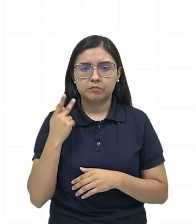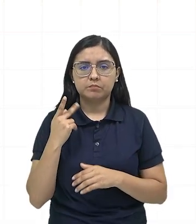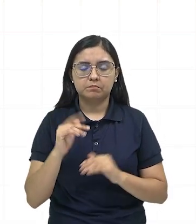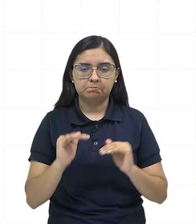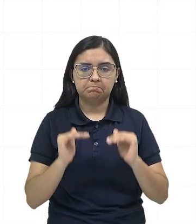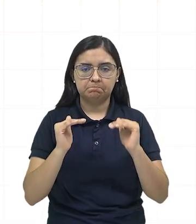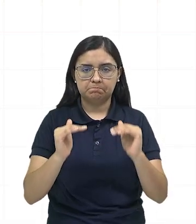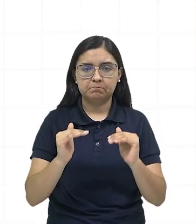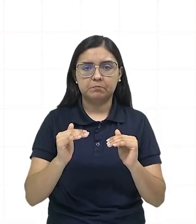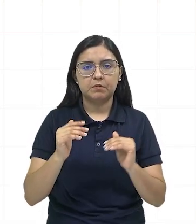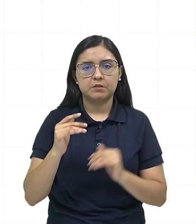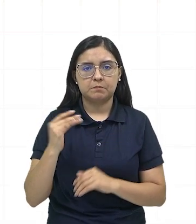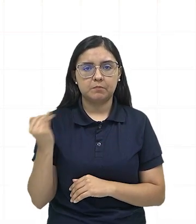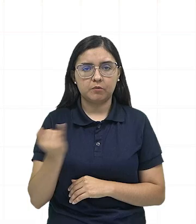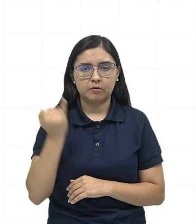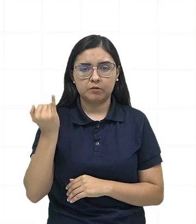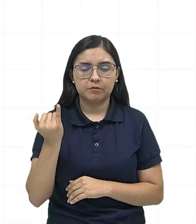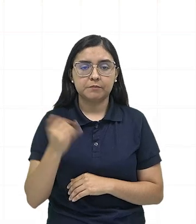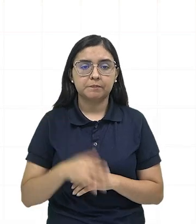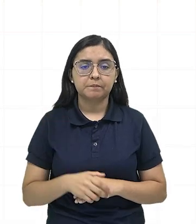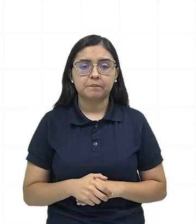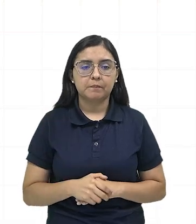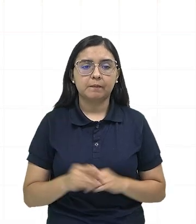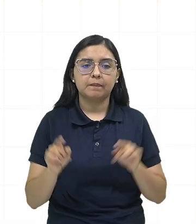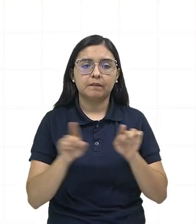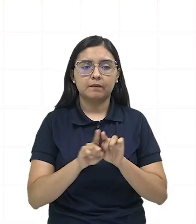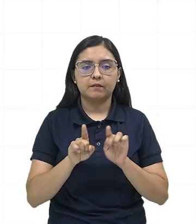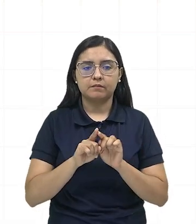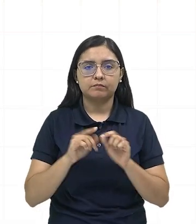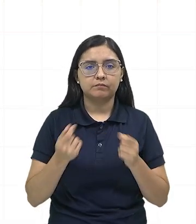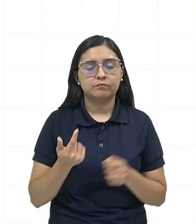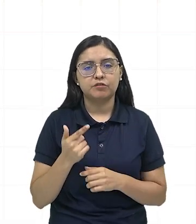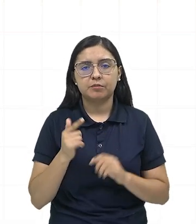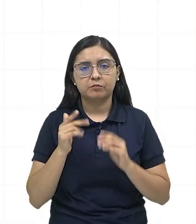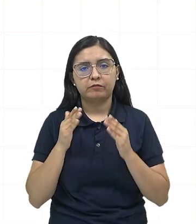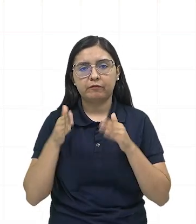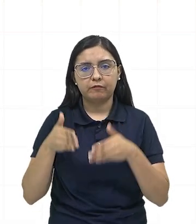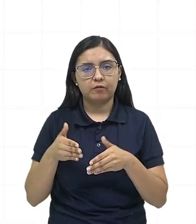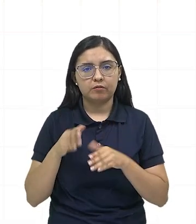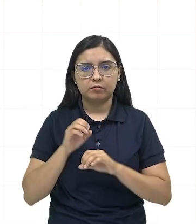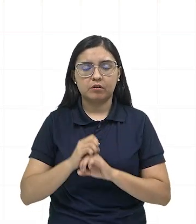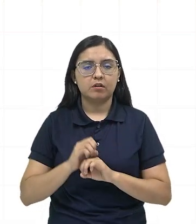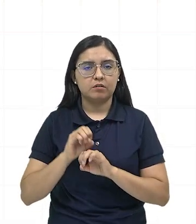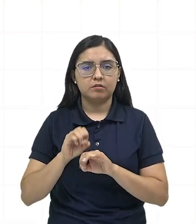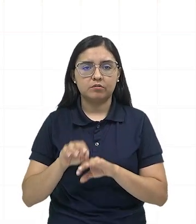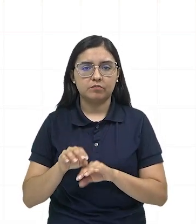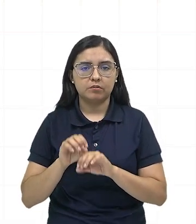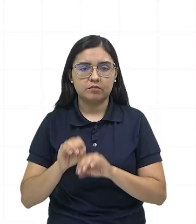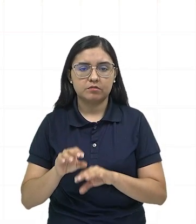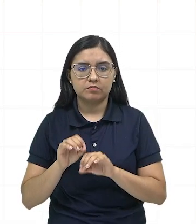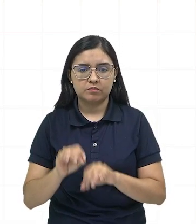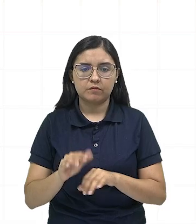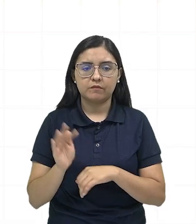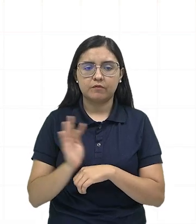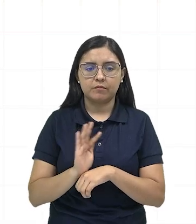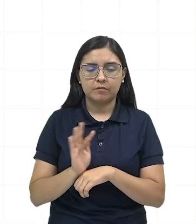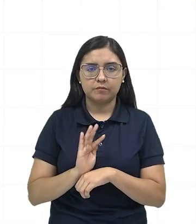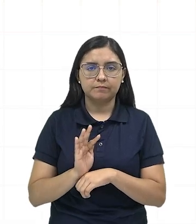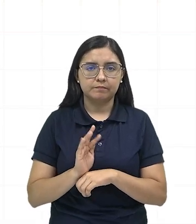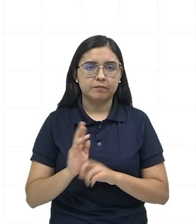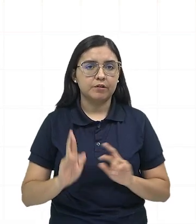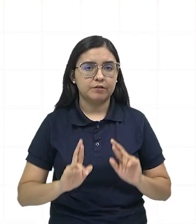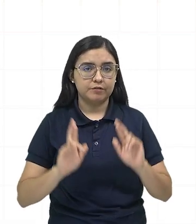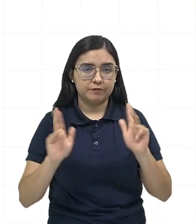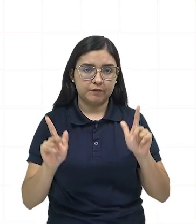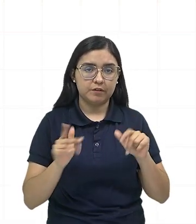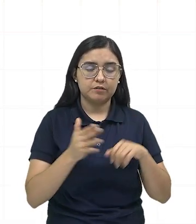mais importantes que outros. Menos ênfase na educação formal, percebam outro aspecto que é contrário, né, do que é